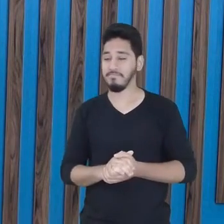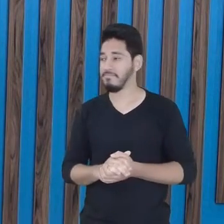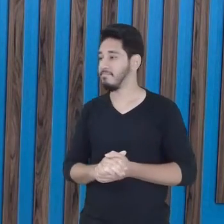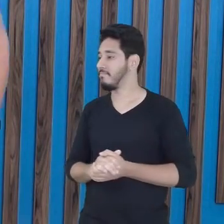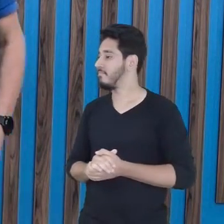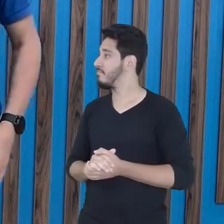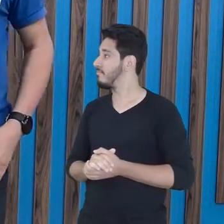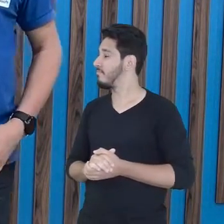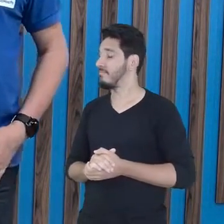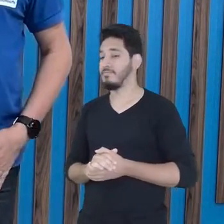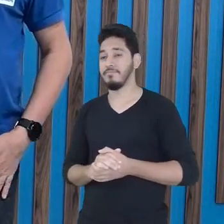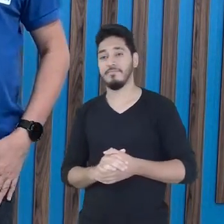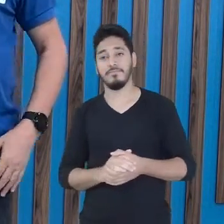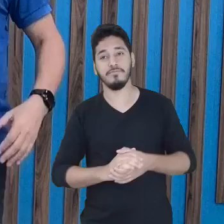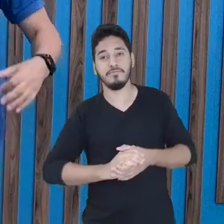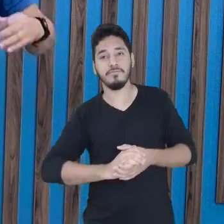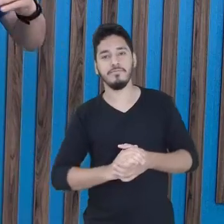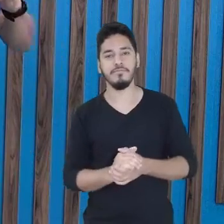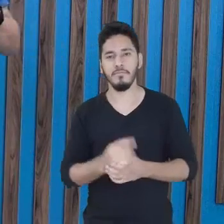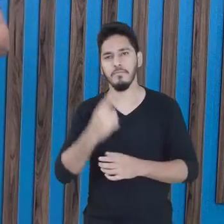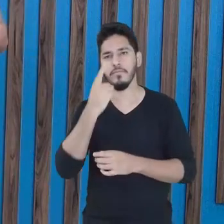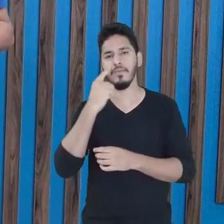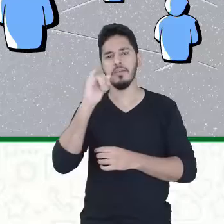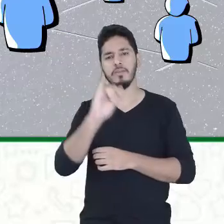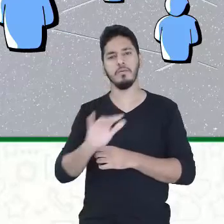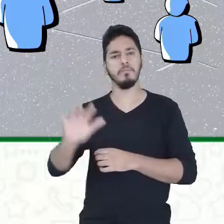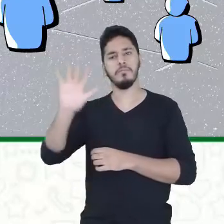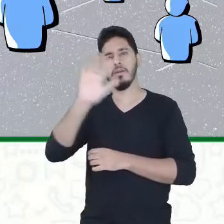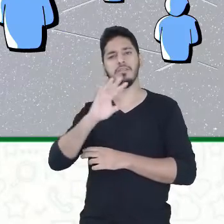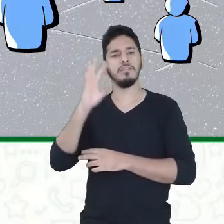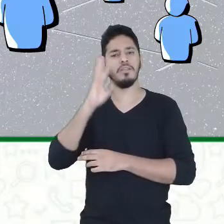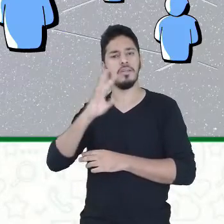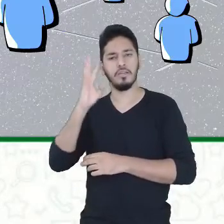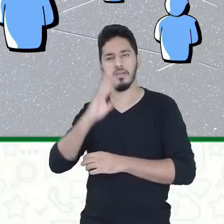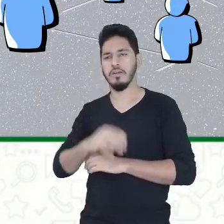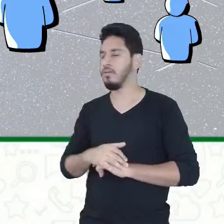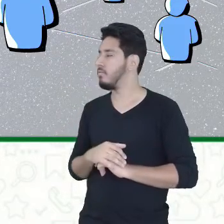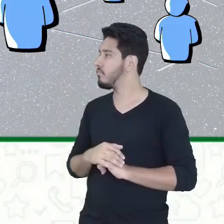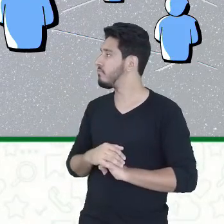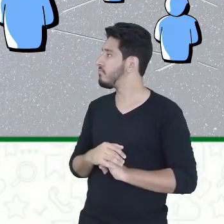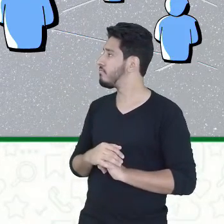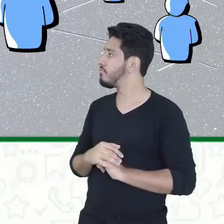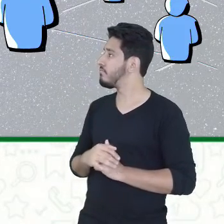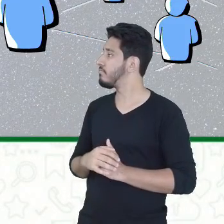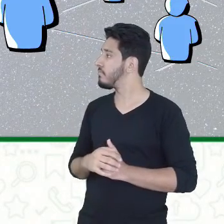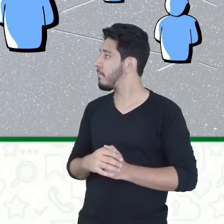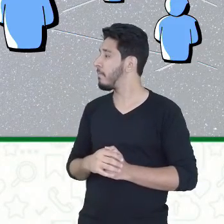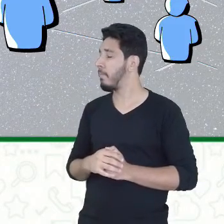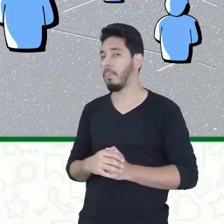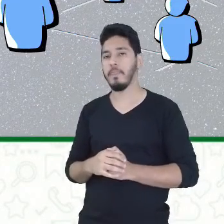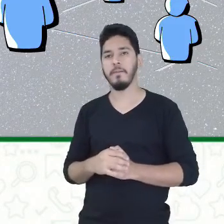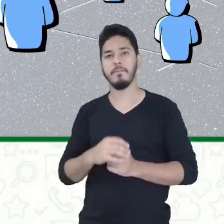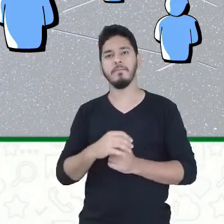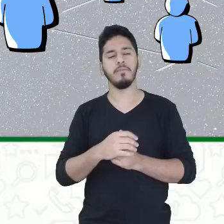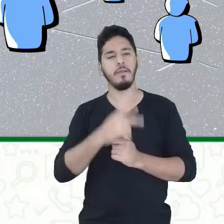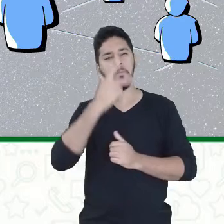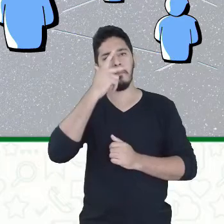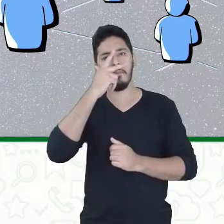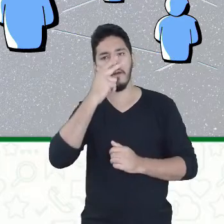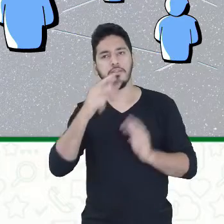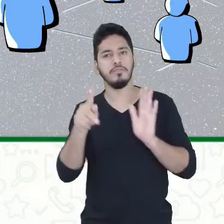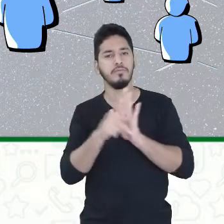Mas vamos lá então, meu povo. Olha só. Veja que imagem massa, imagem bonita essa daí, ó. Parece um elefante ali, né,